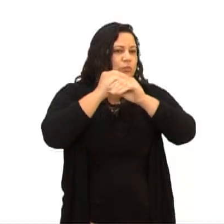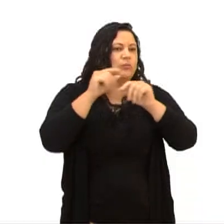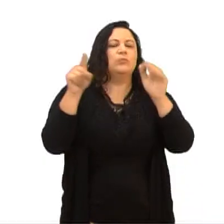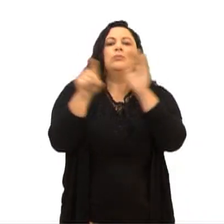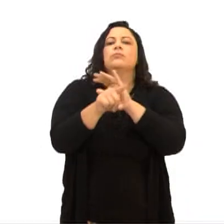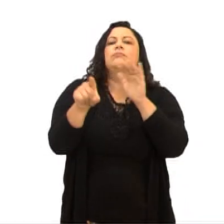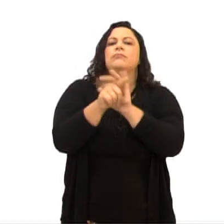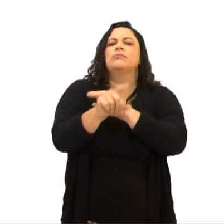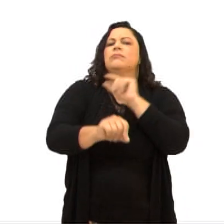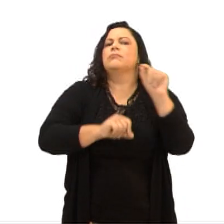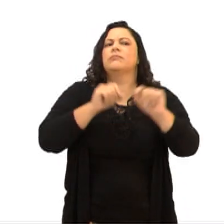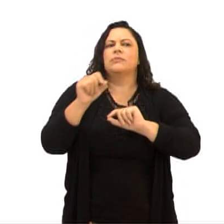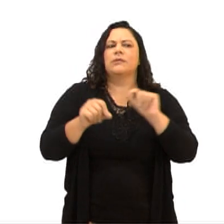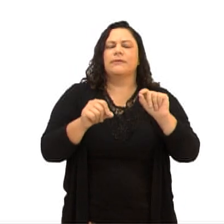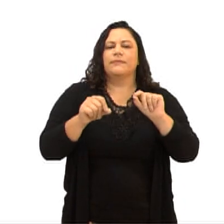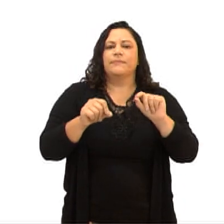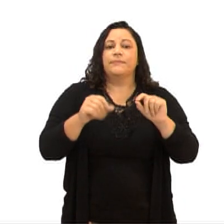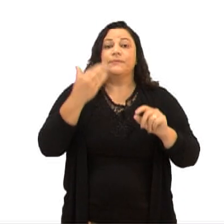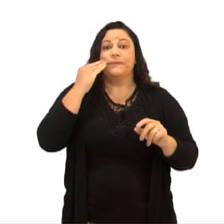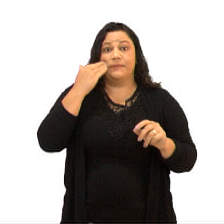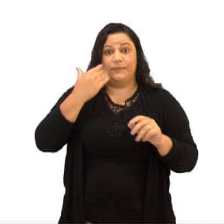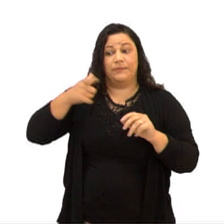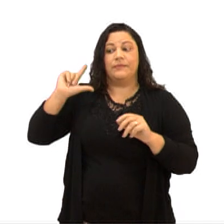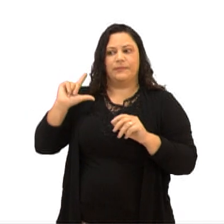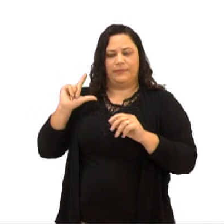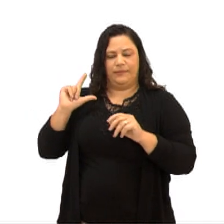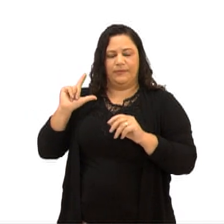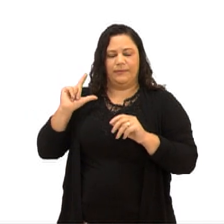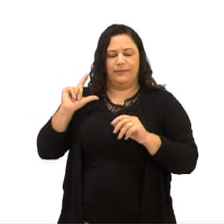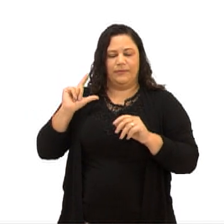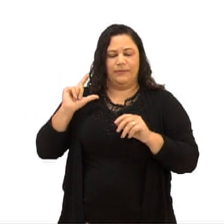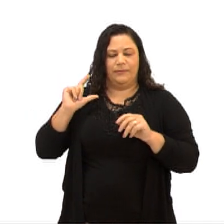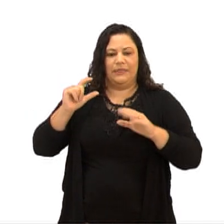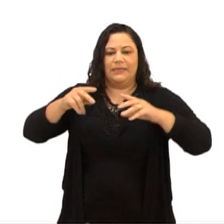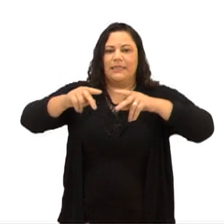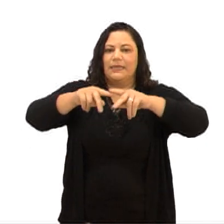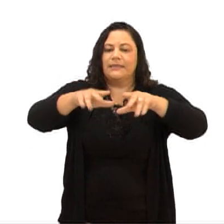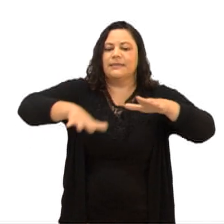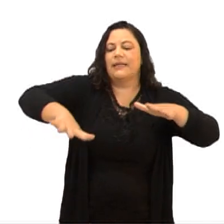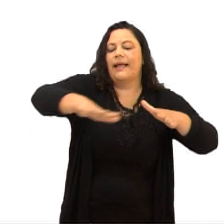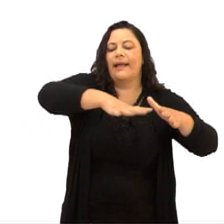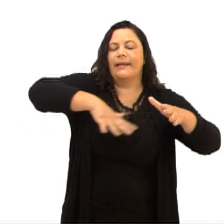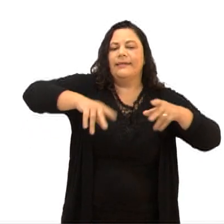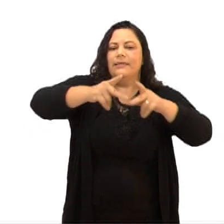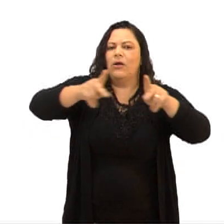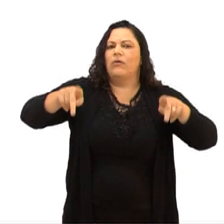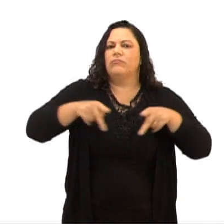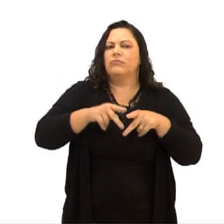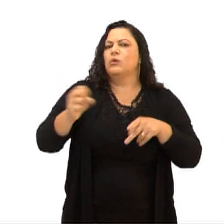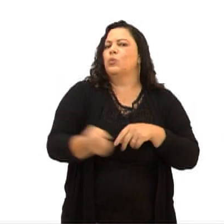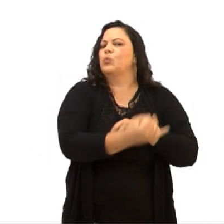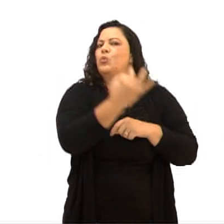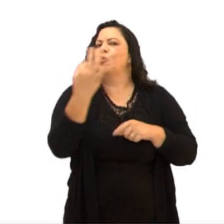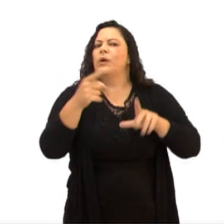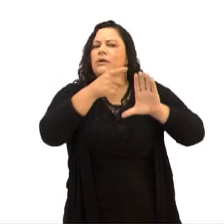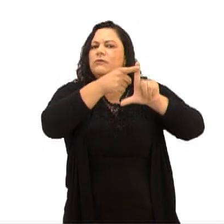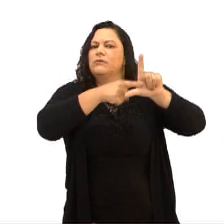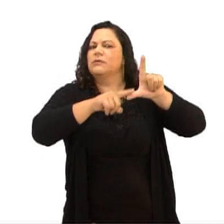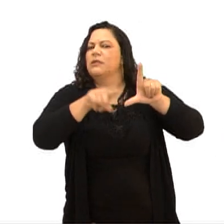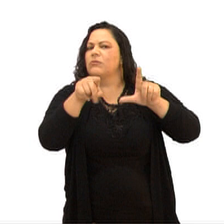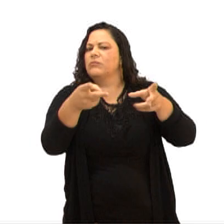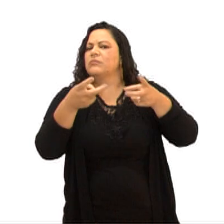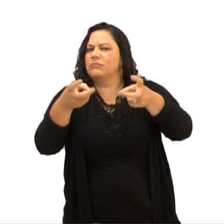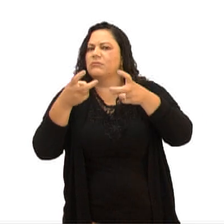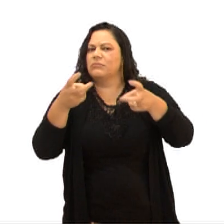Antes de entendermos um pouquinho mais dessa realidade da pesquisa de Pedro. quantos ângulos você observa no